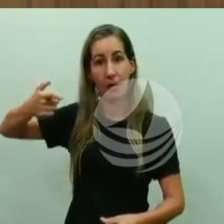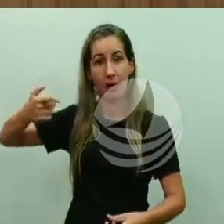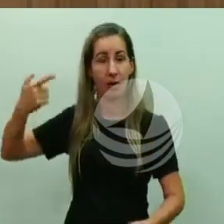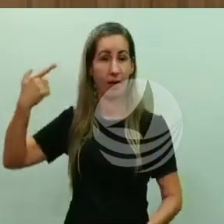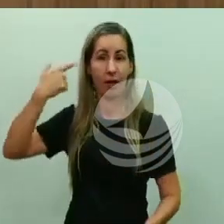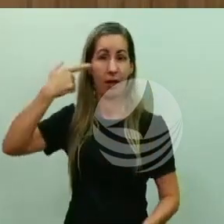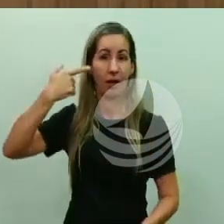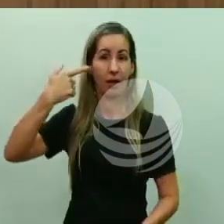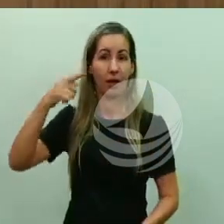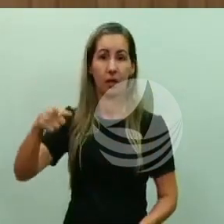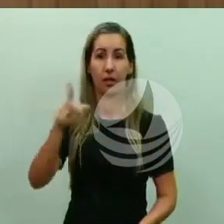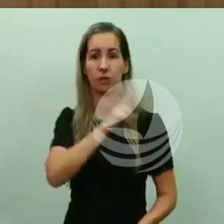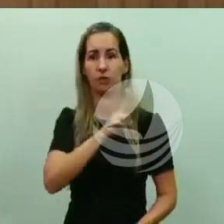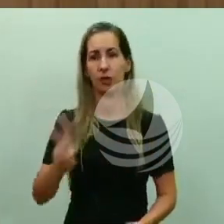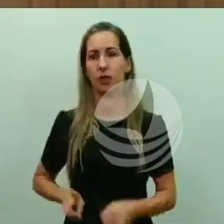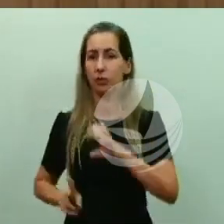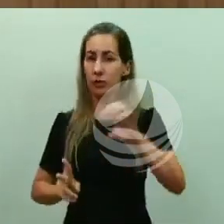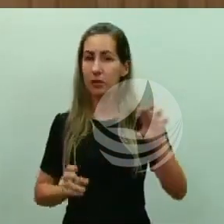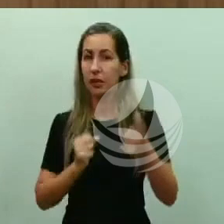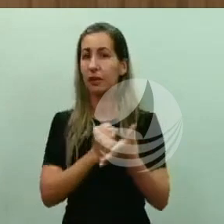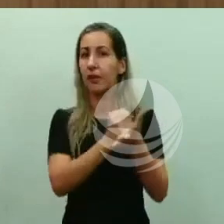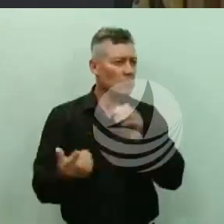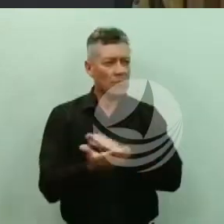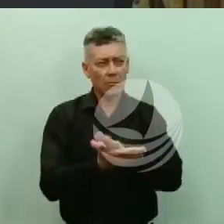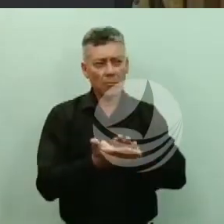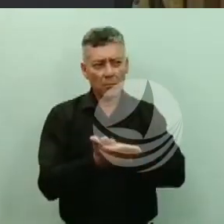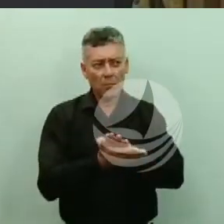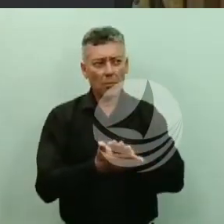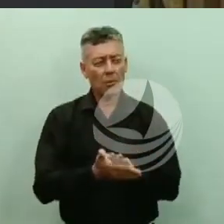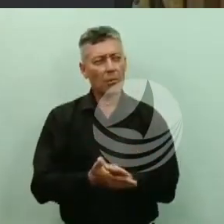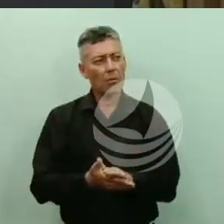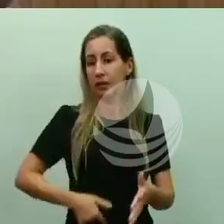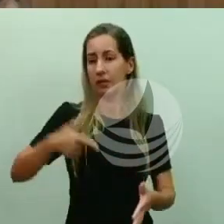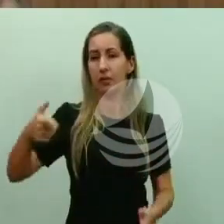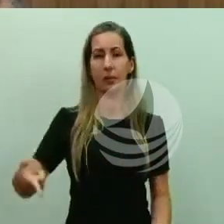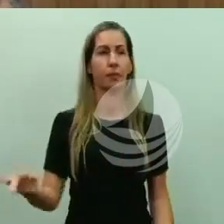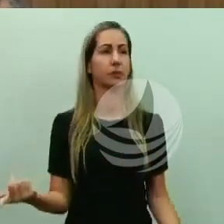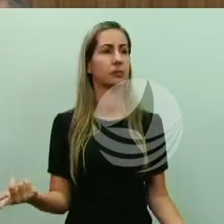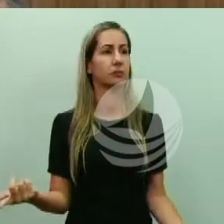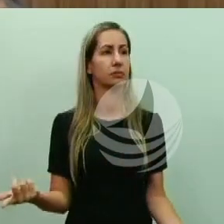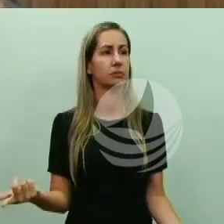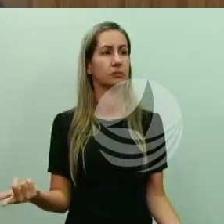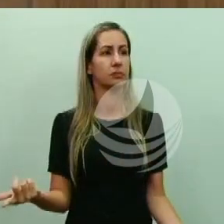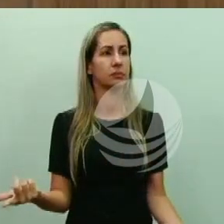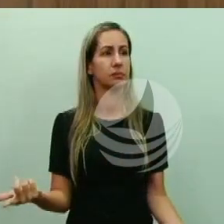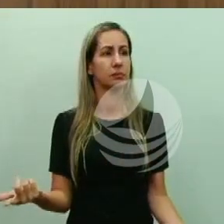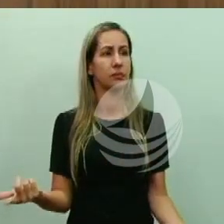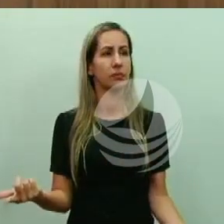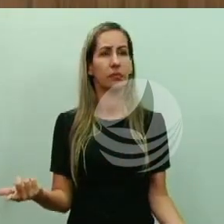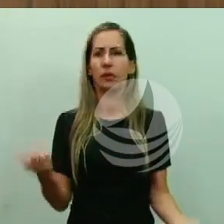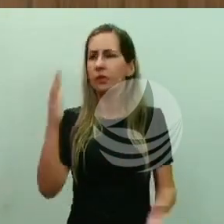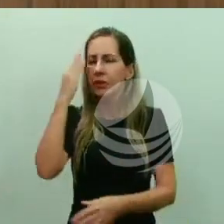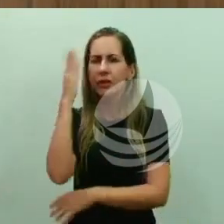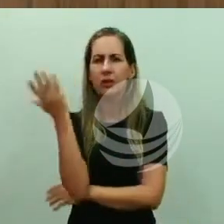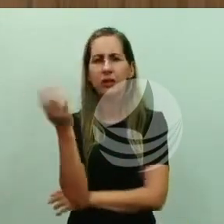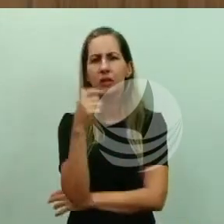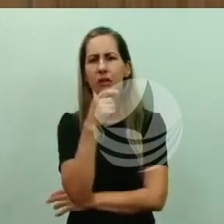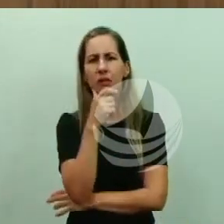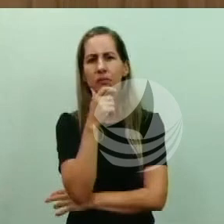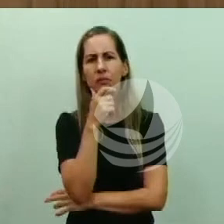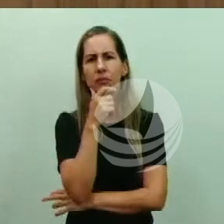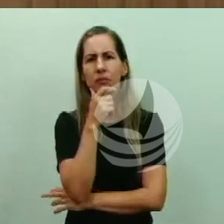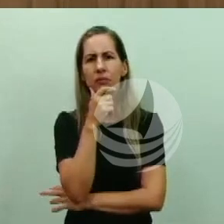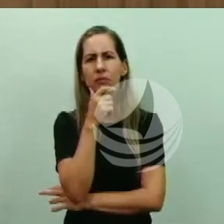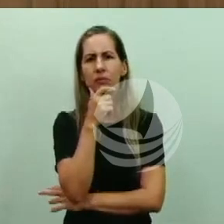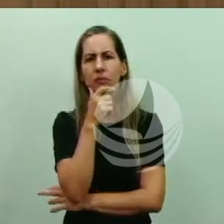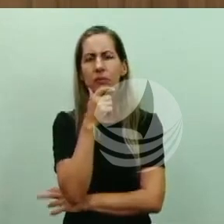disse que vai acionar a Comissão de Ética da Câmara contra Robério. E disse também que vai pedir apoio à Guarda Legislativa para